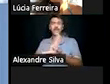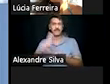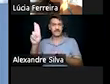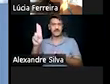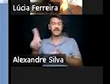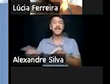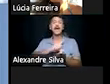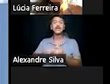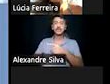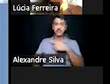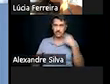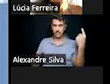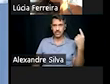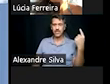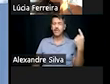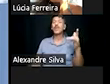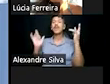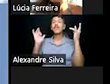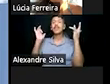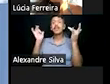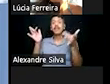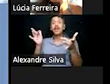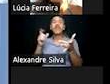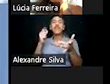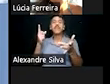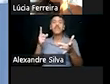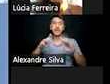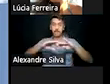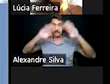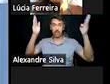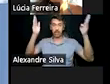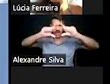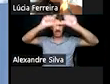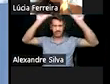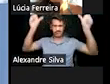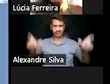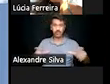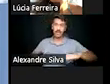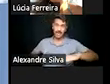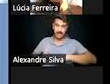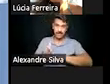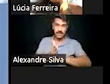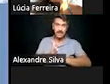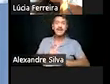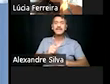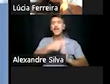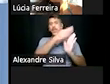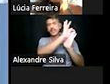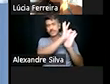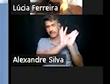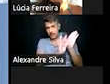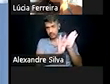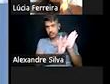de morrer, ele deixou um portal na entrada da universidade e há um texto no